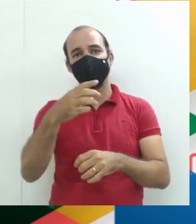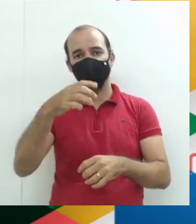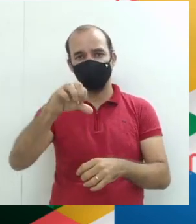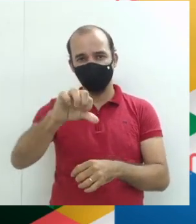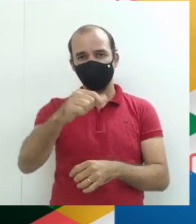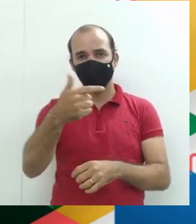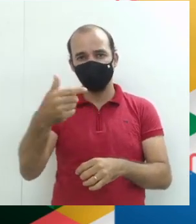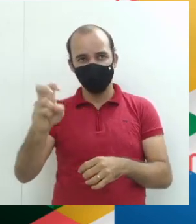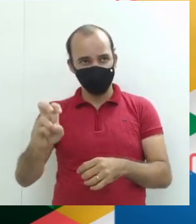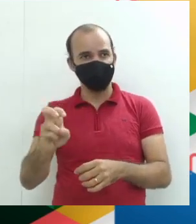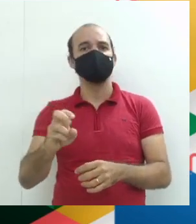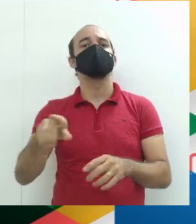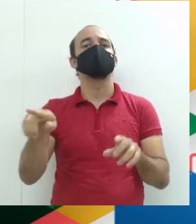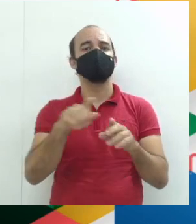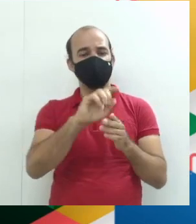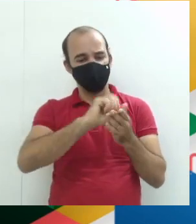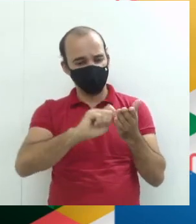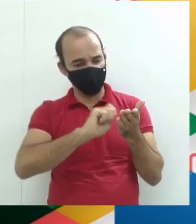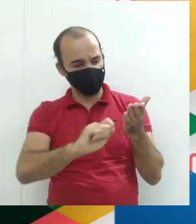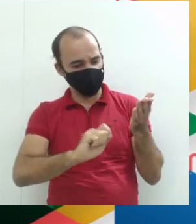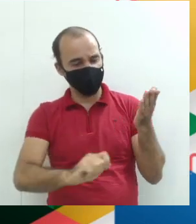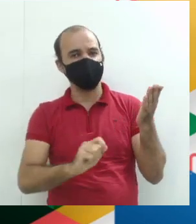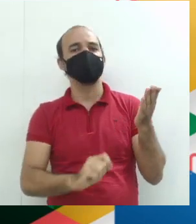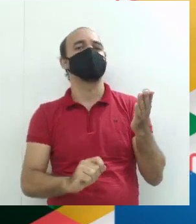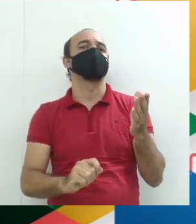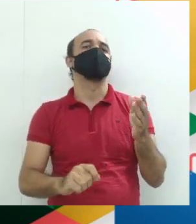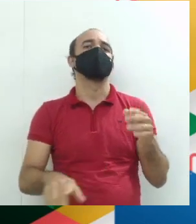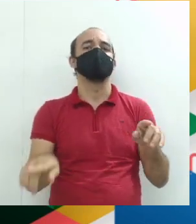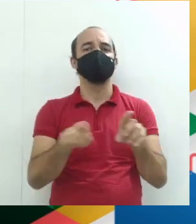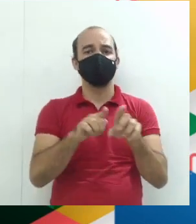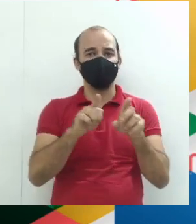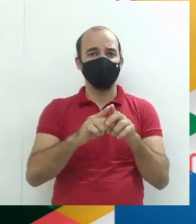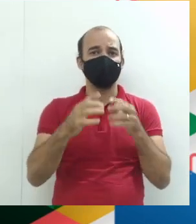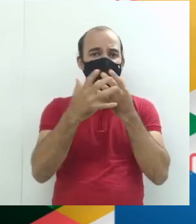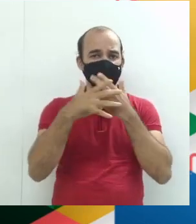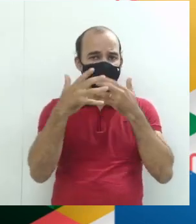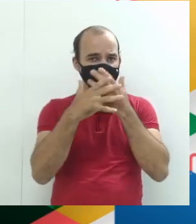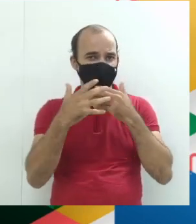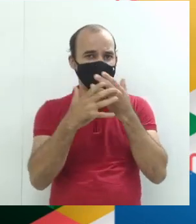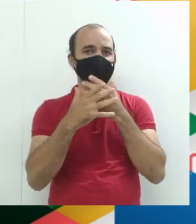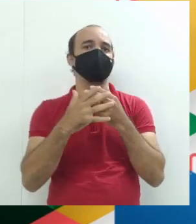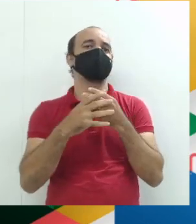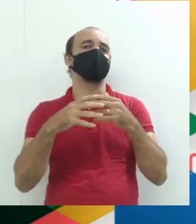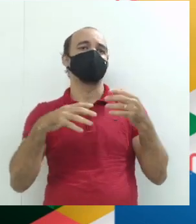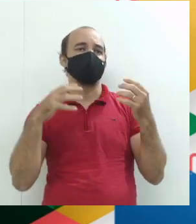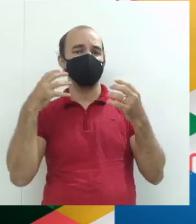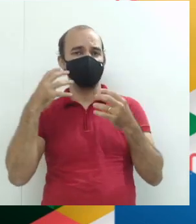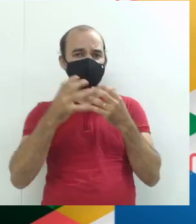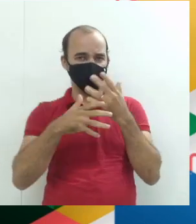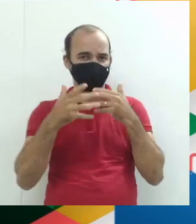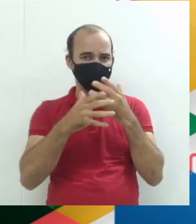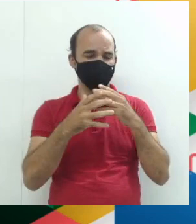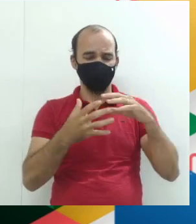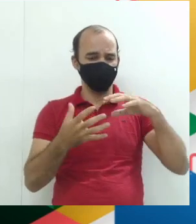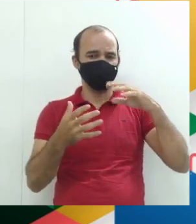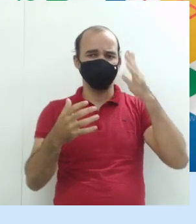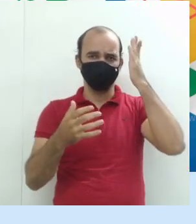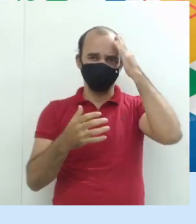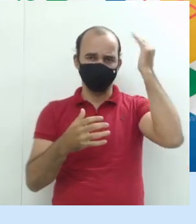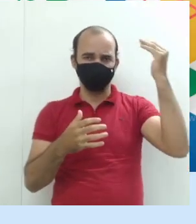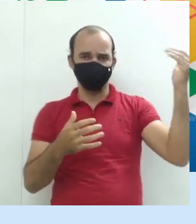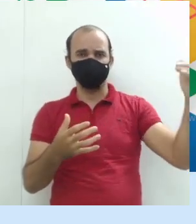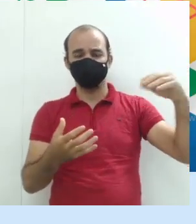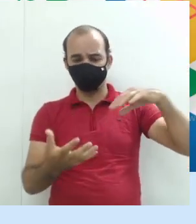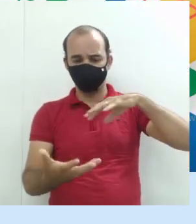dos maiores representantes do blues no mundo inteiro. Então aqui a gente tem duas fotos, né? Do lado esquerdo uma foto do B.B. King